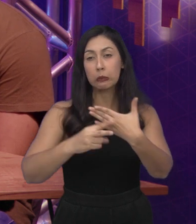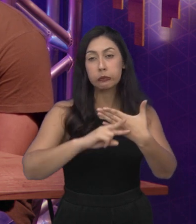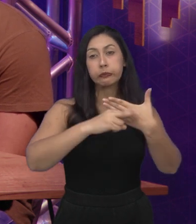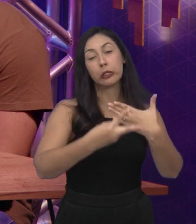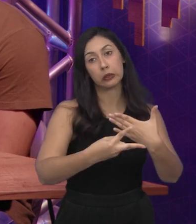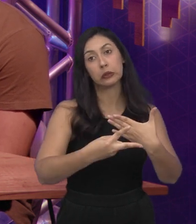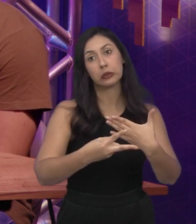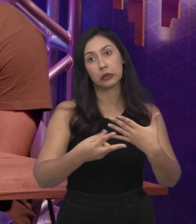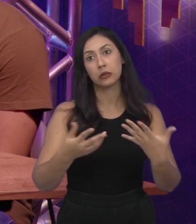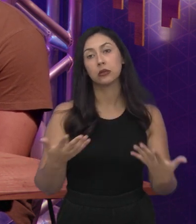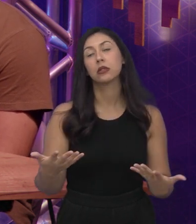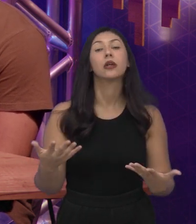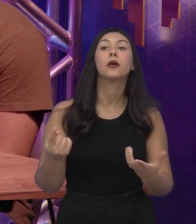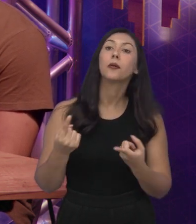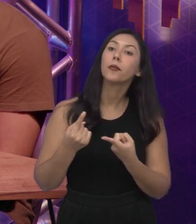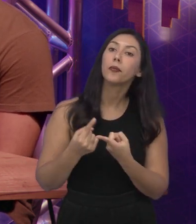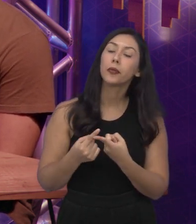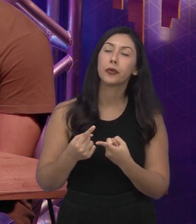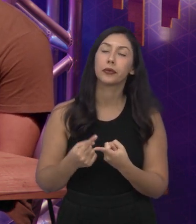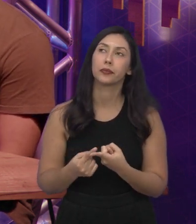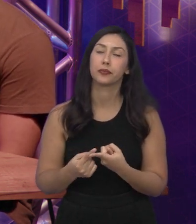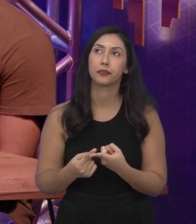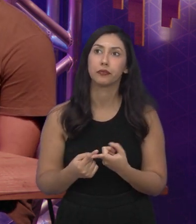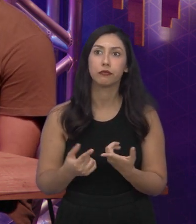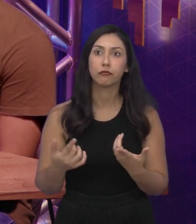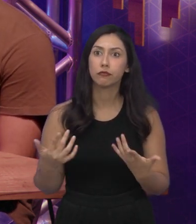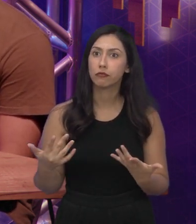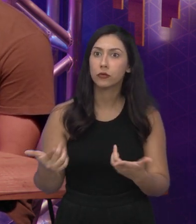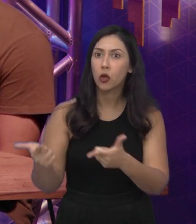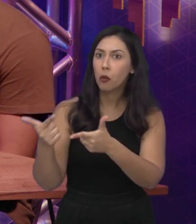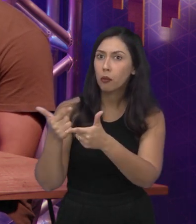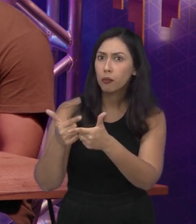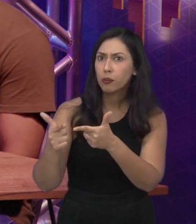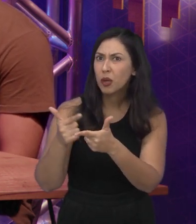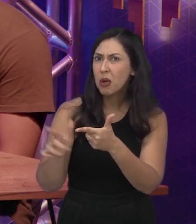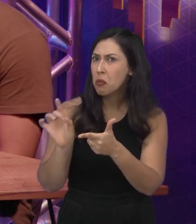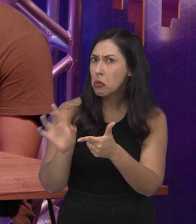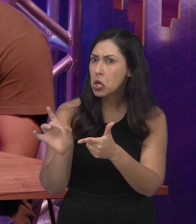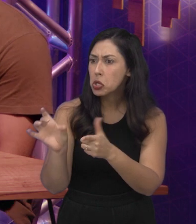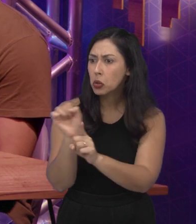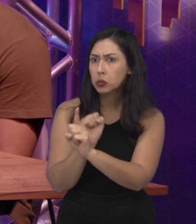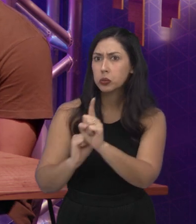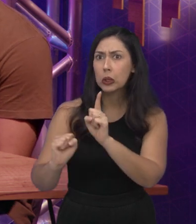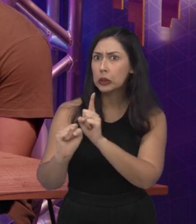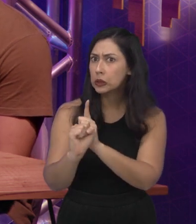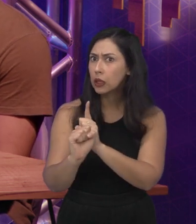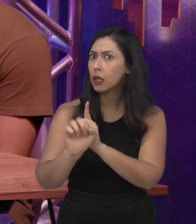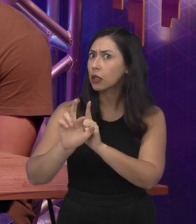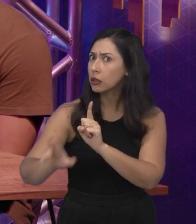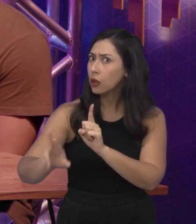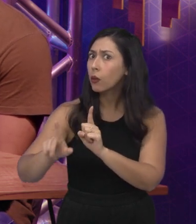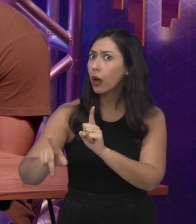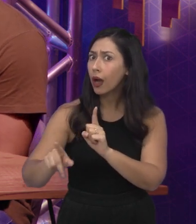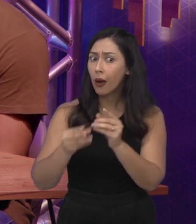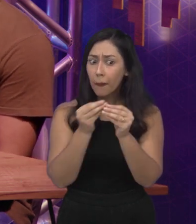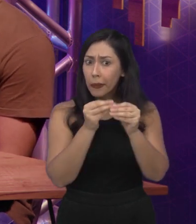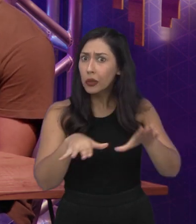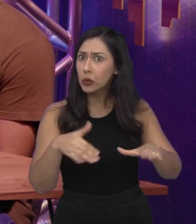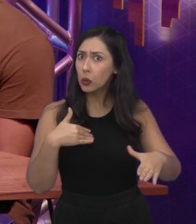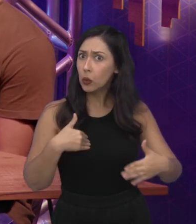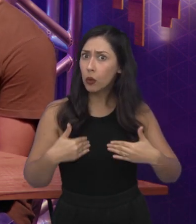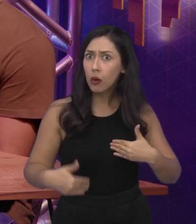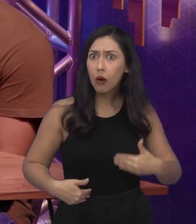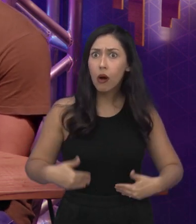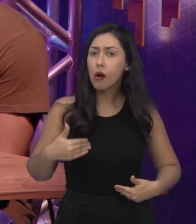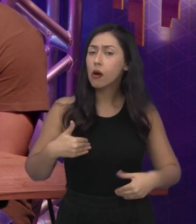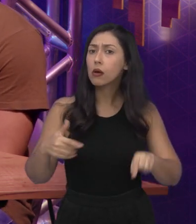desdobramentos, né? Porque é uma questão, não é só uma questão social, é uma questão biológica